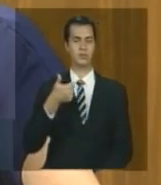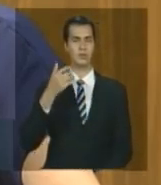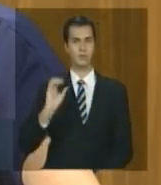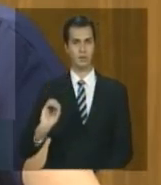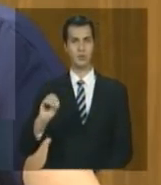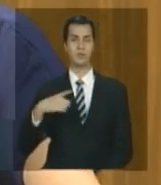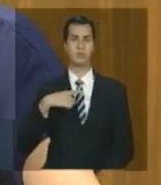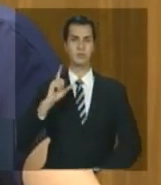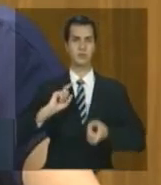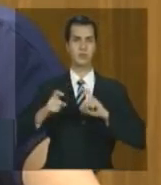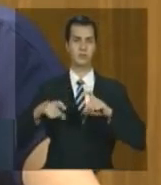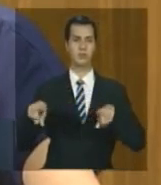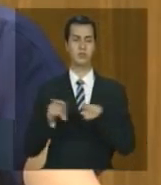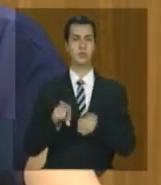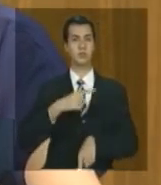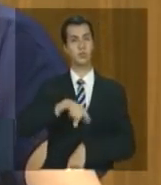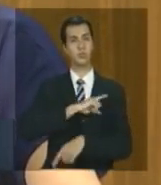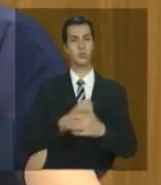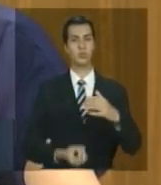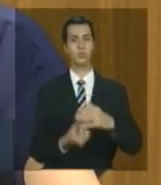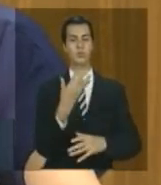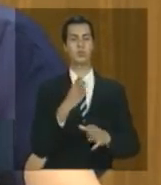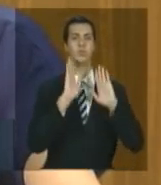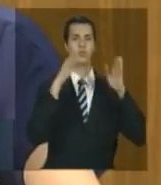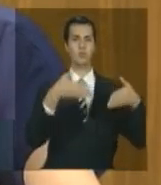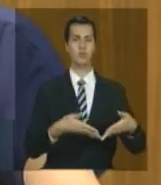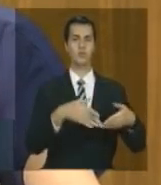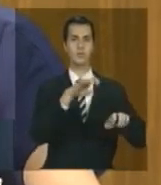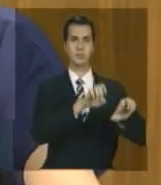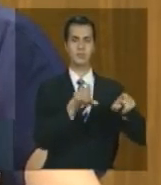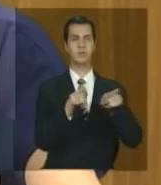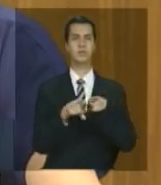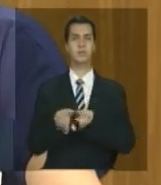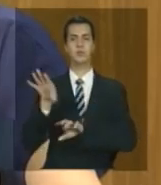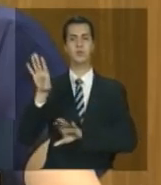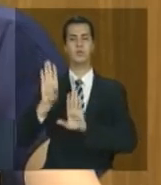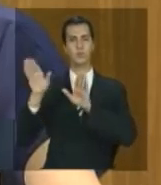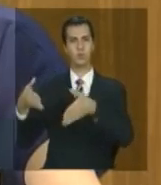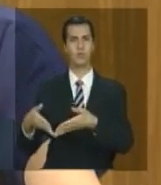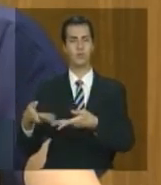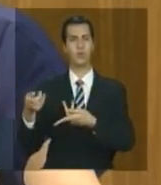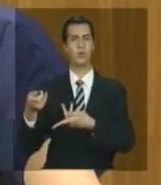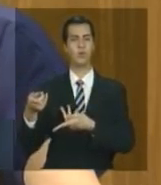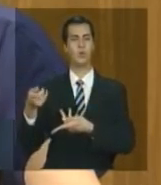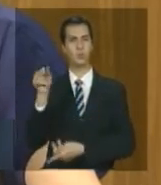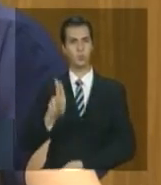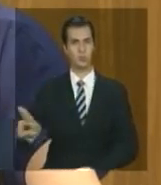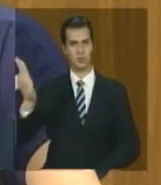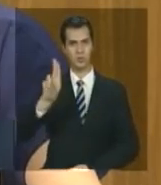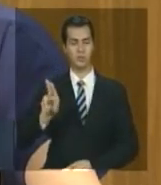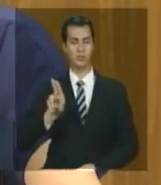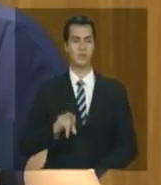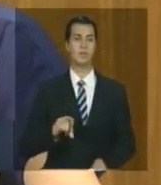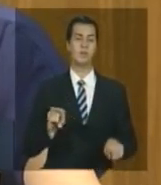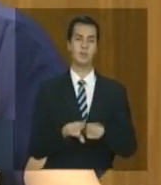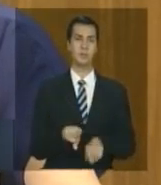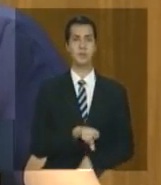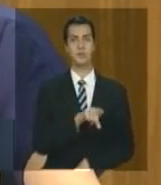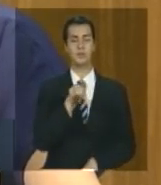nós organizamos um fórum empresarial e também um fórum acadêmico. Dessa vez, na cúpula de Sanya,